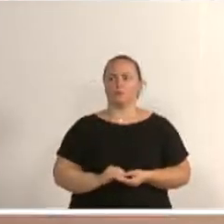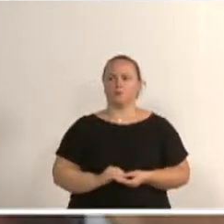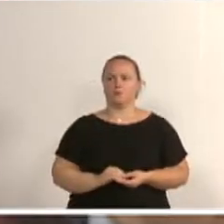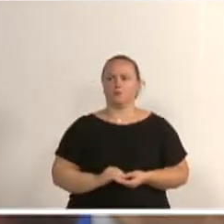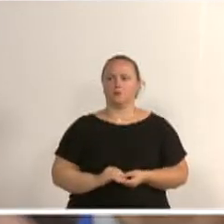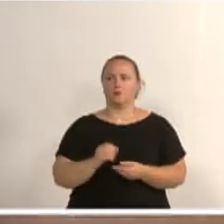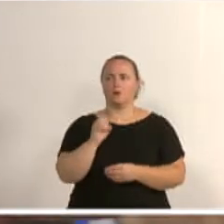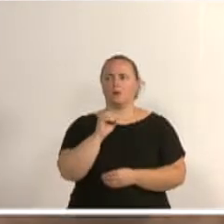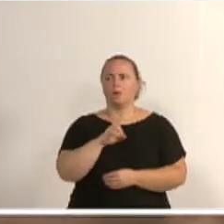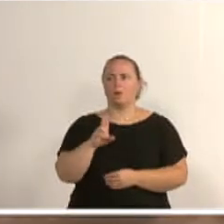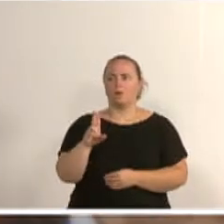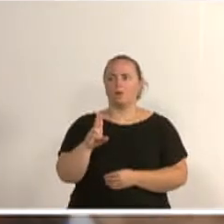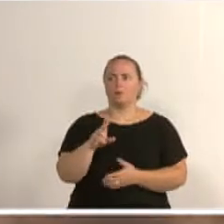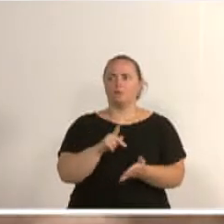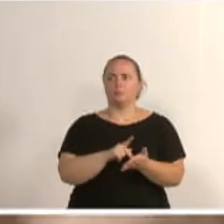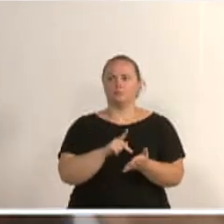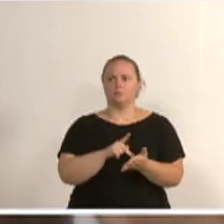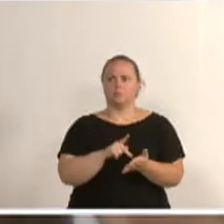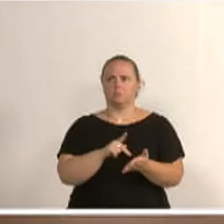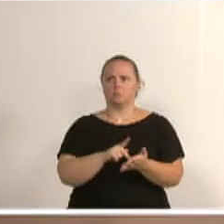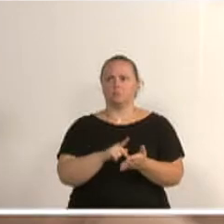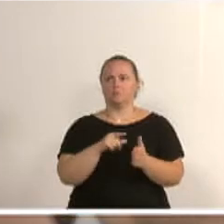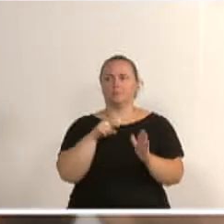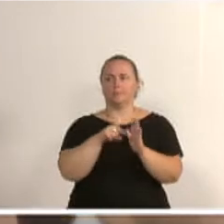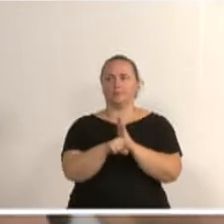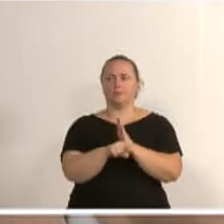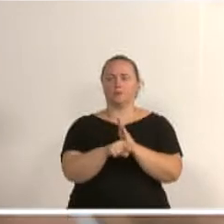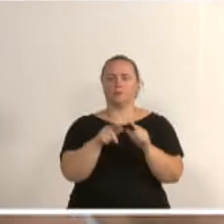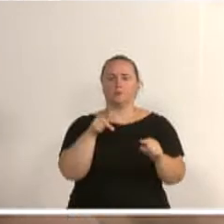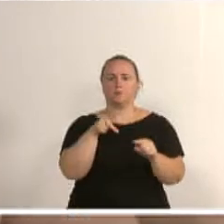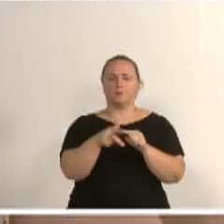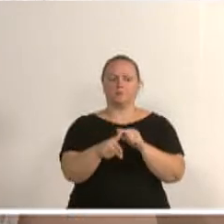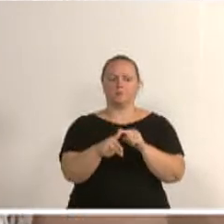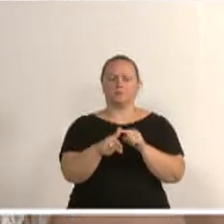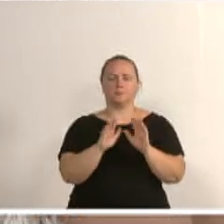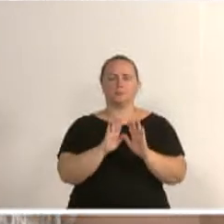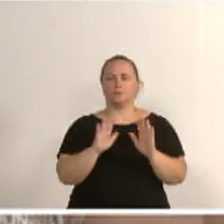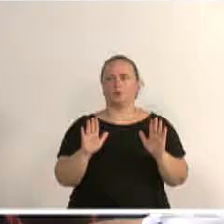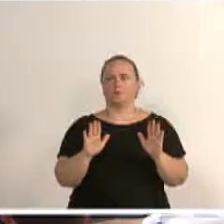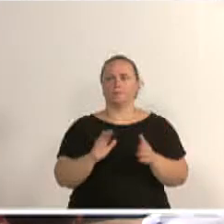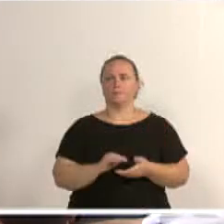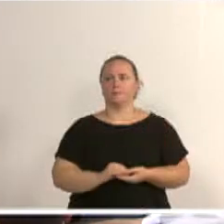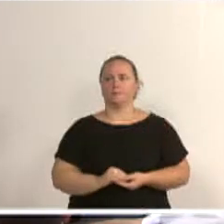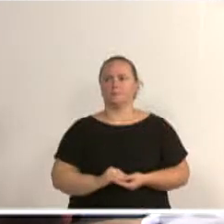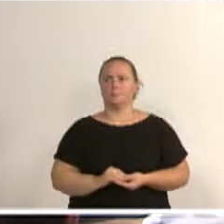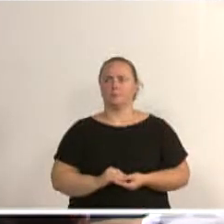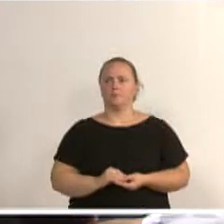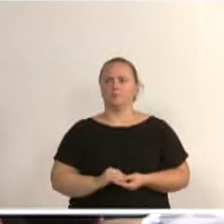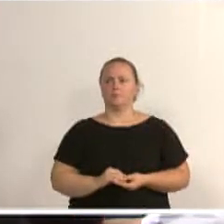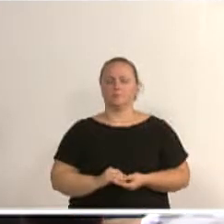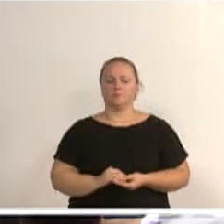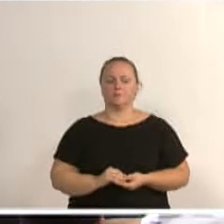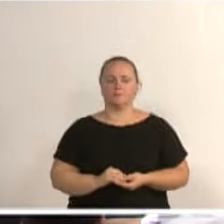até mesmo a verdade. É só a pergunta e acabou o assunto. Então, era isso. Muito obrigada.